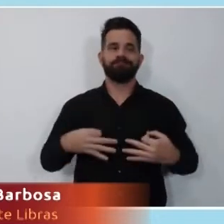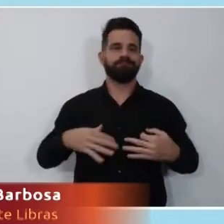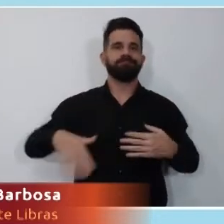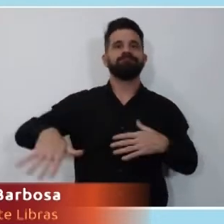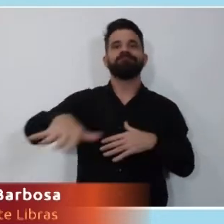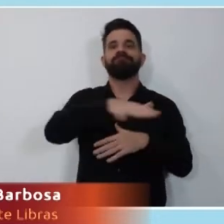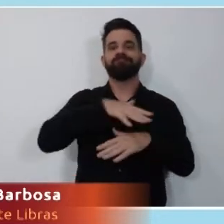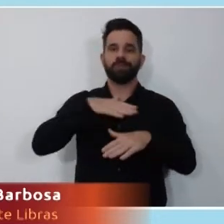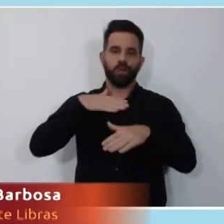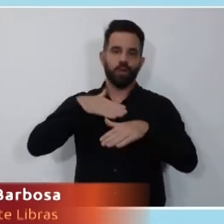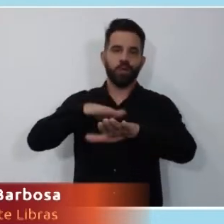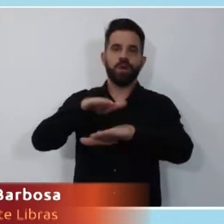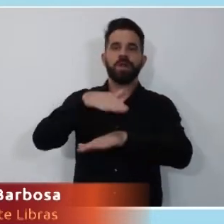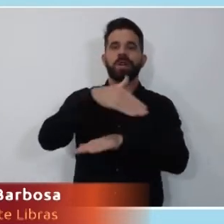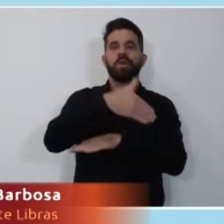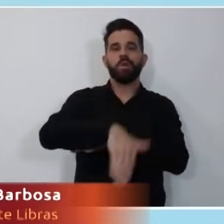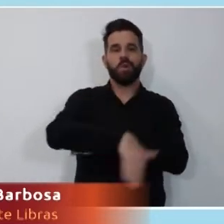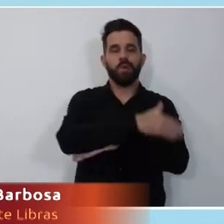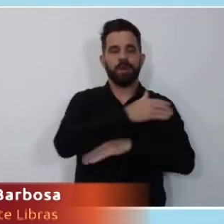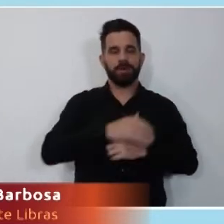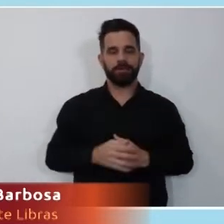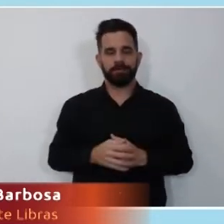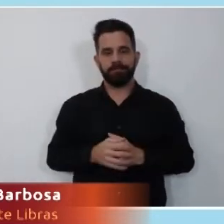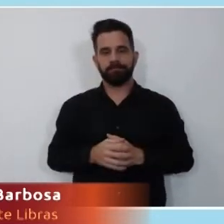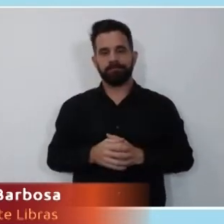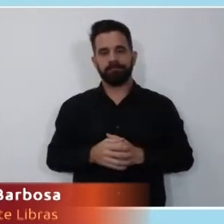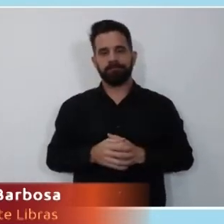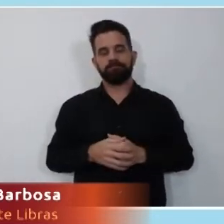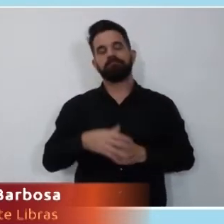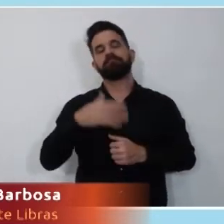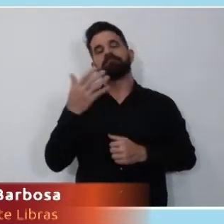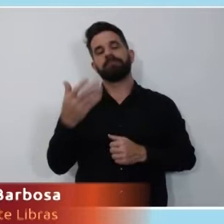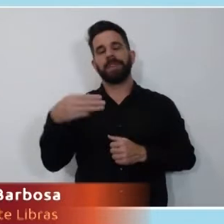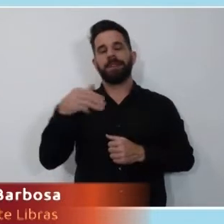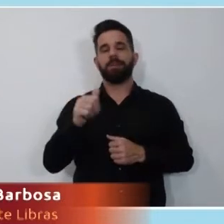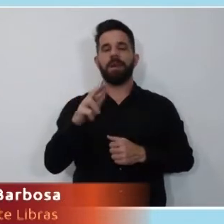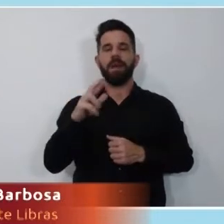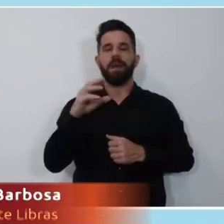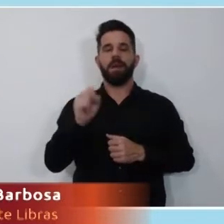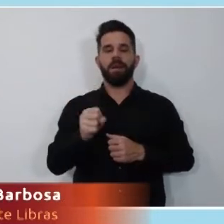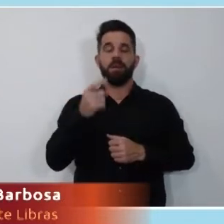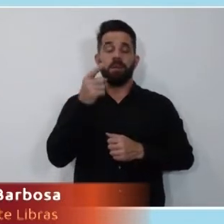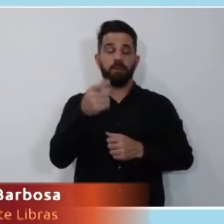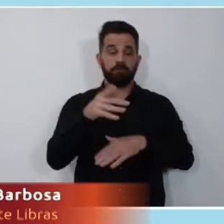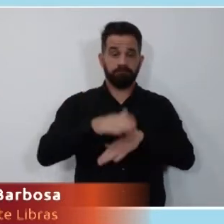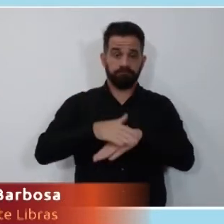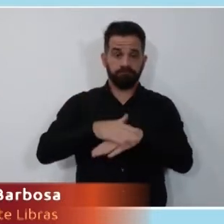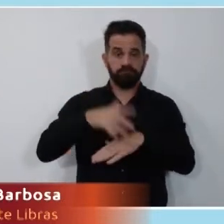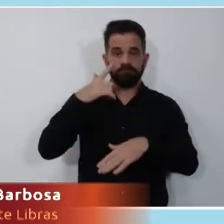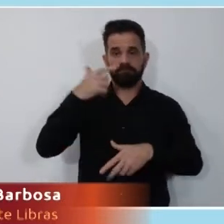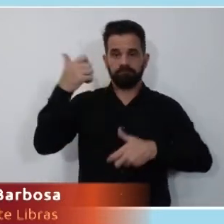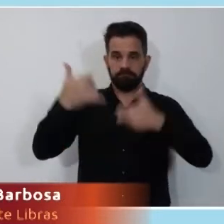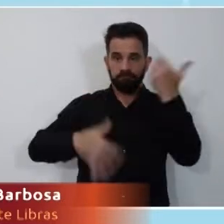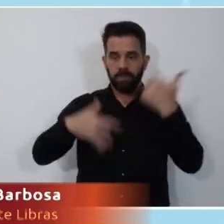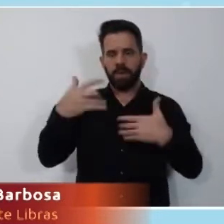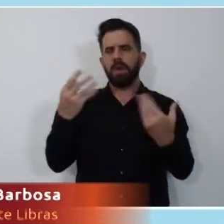Bom, Marcos, a partir da sua avaliação, né, quanto parte da gestão da mobilidade urbana da